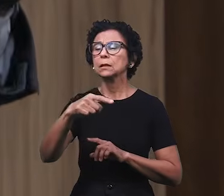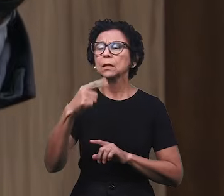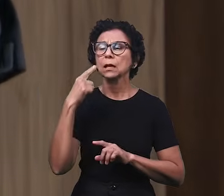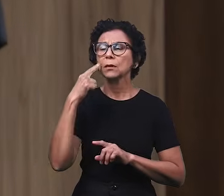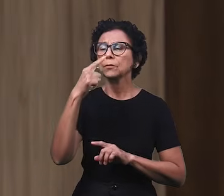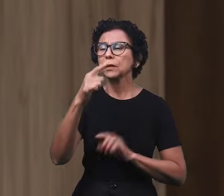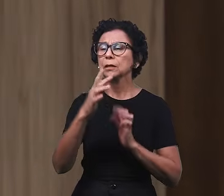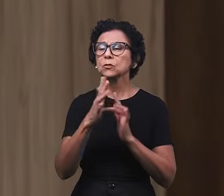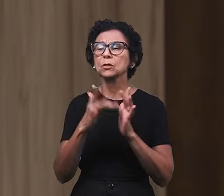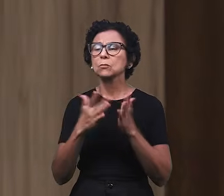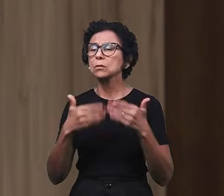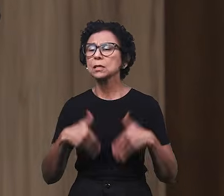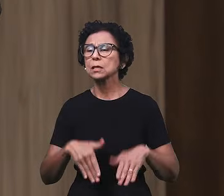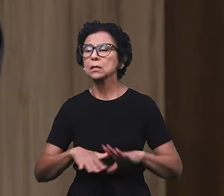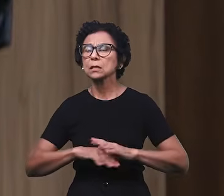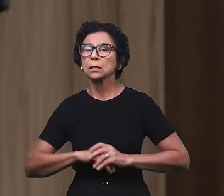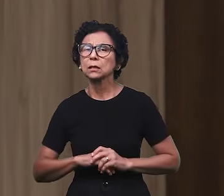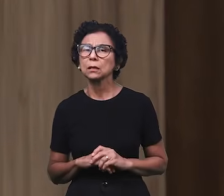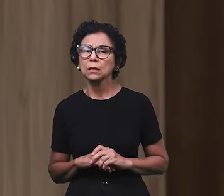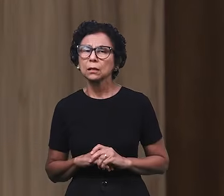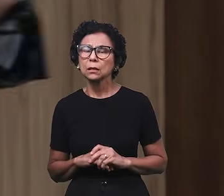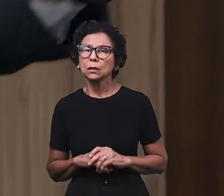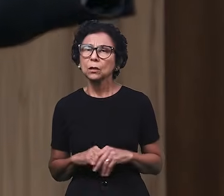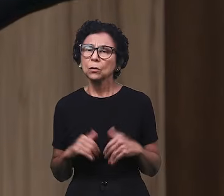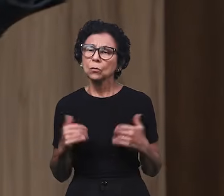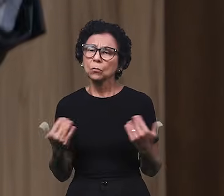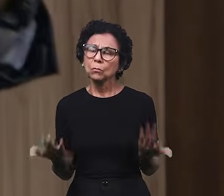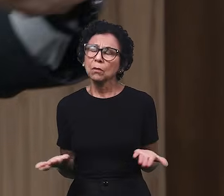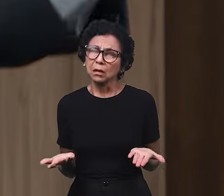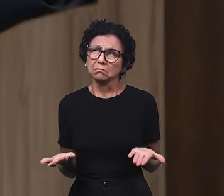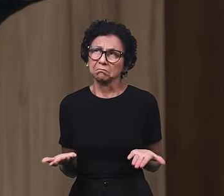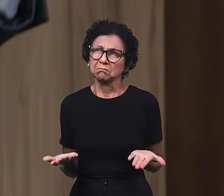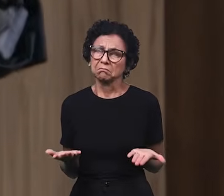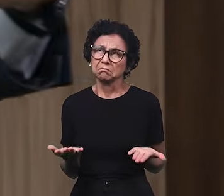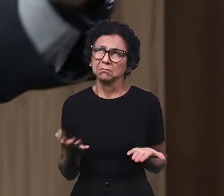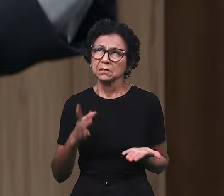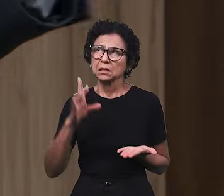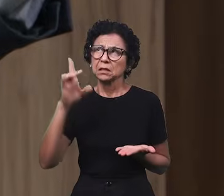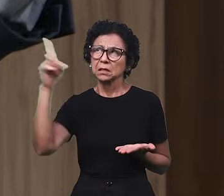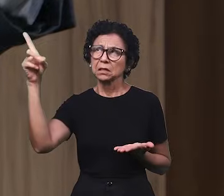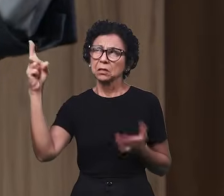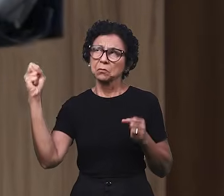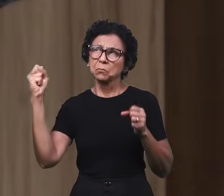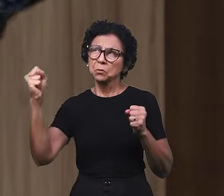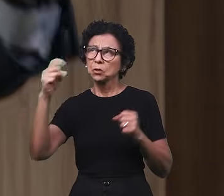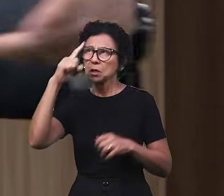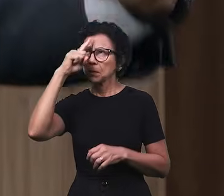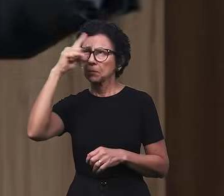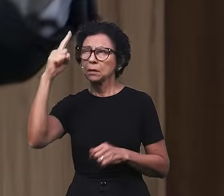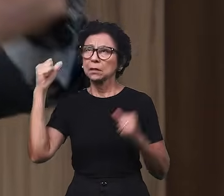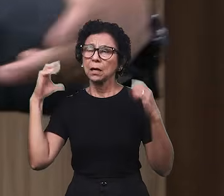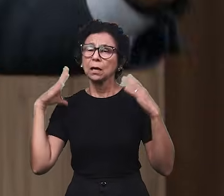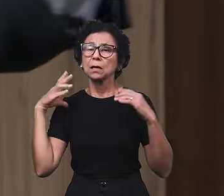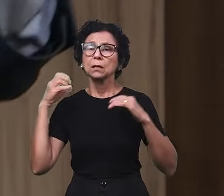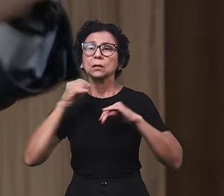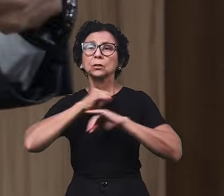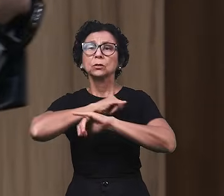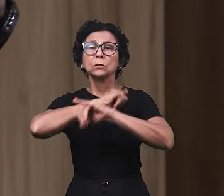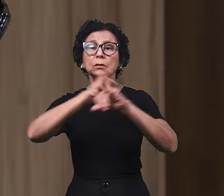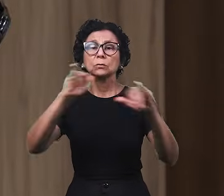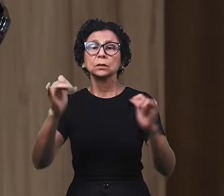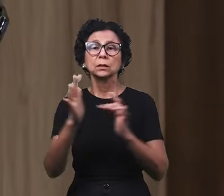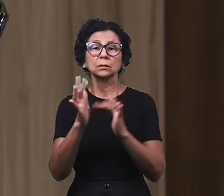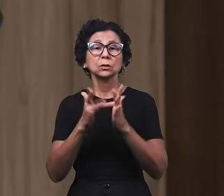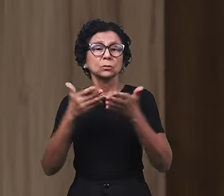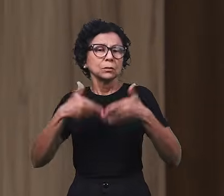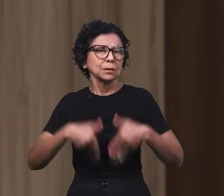Deus não fez com que anjos se revelassem à população da cidade anunciando o nascimento